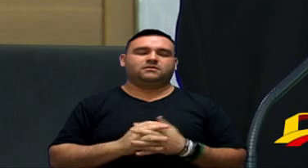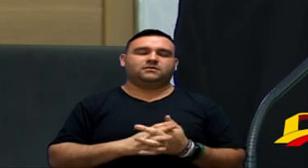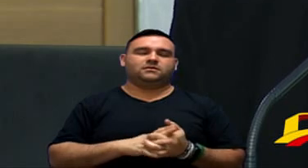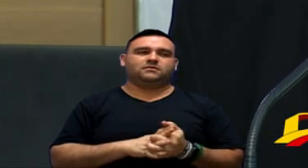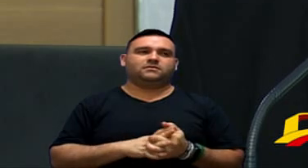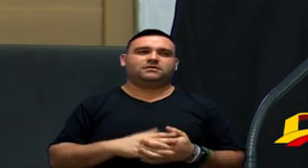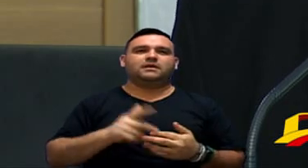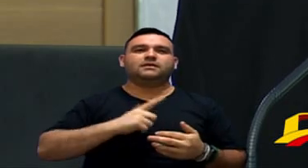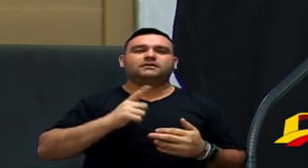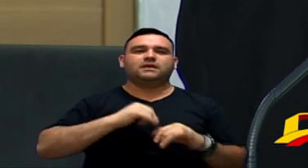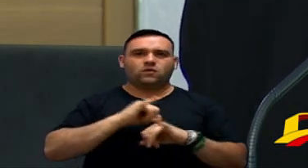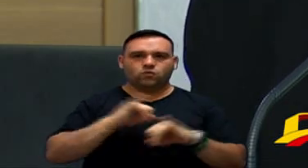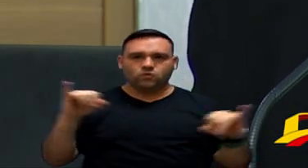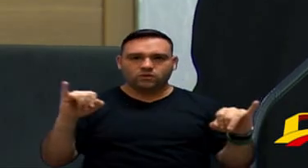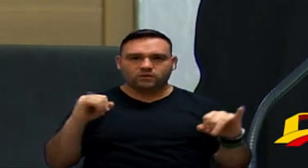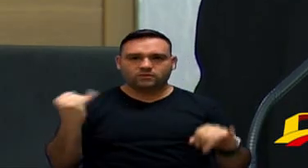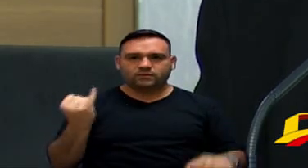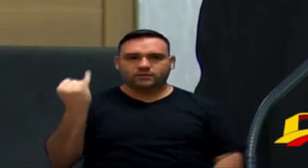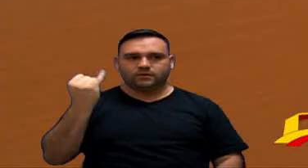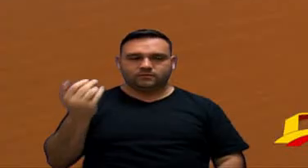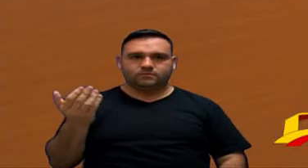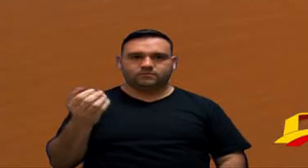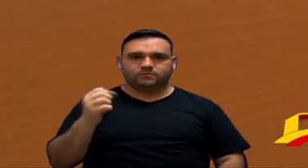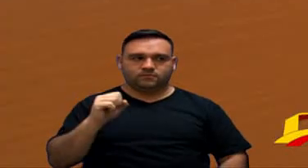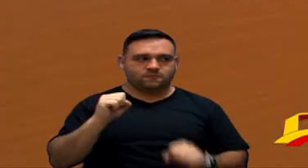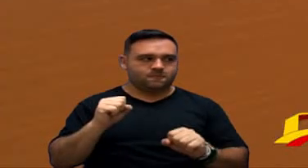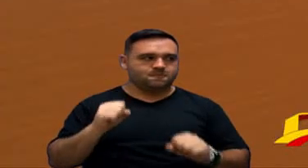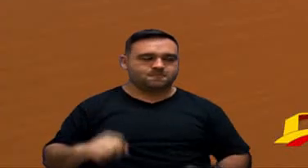tem um comunicado por favor